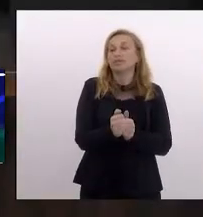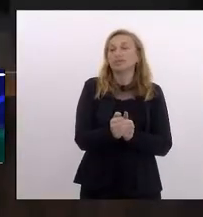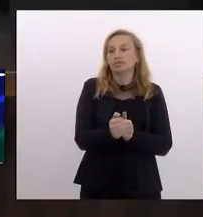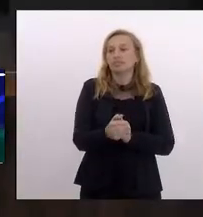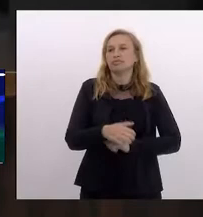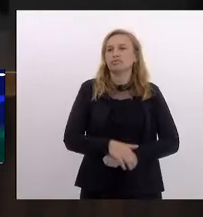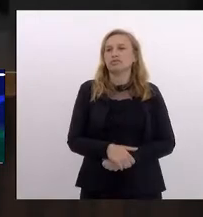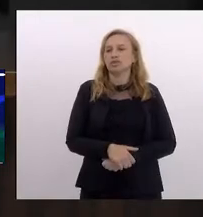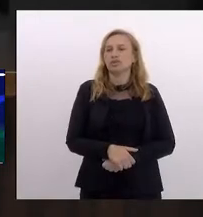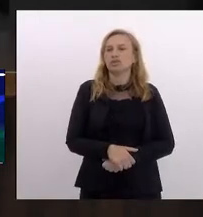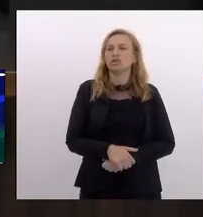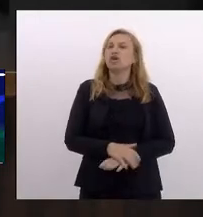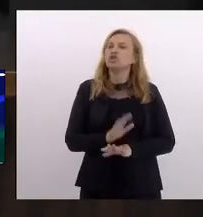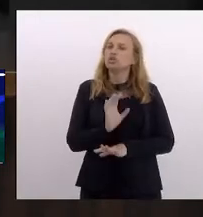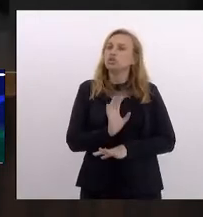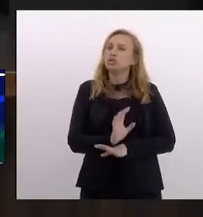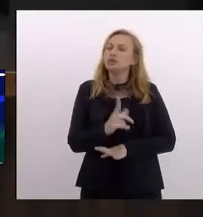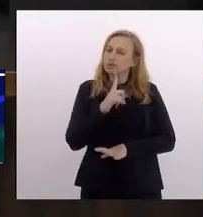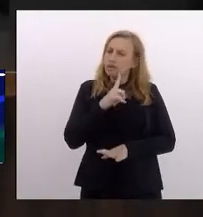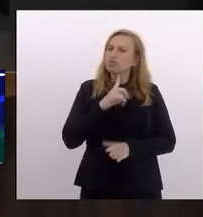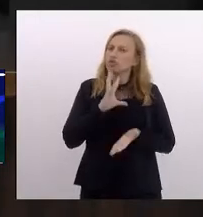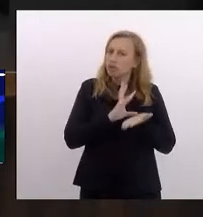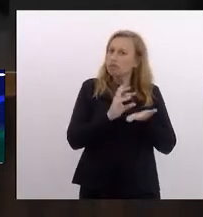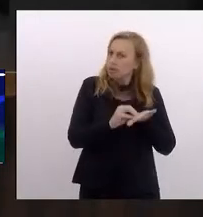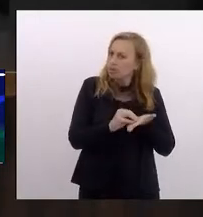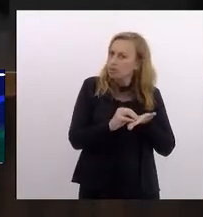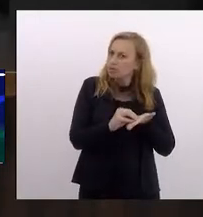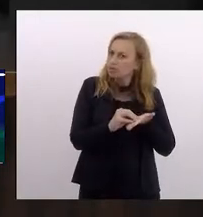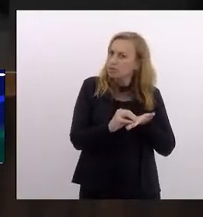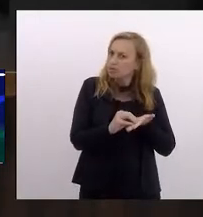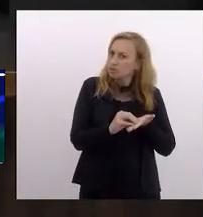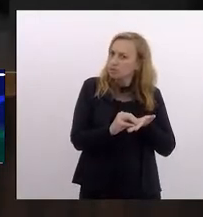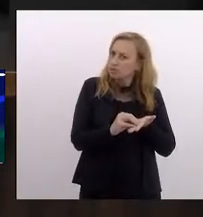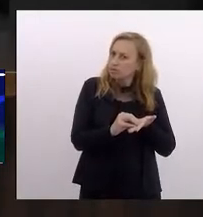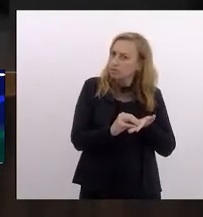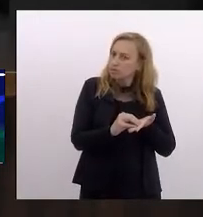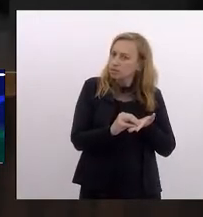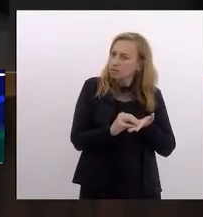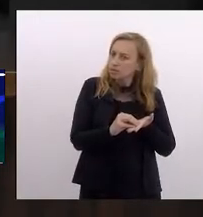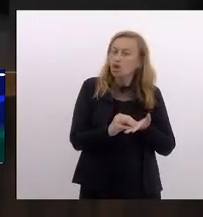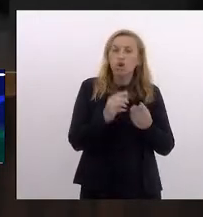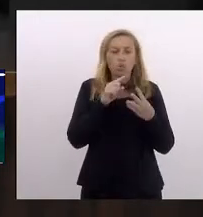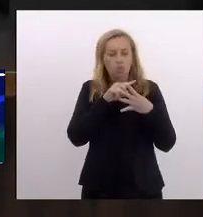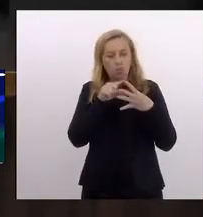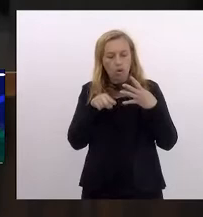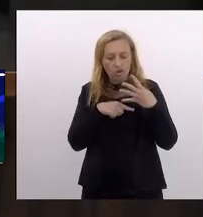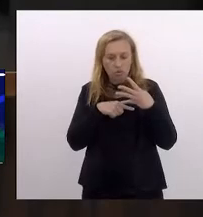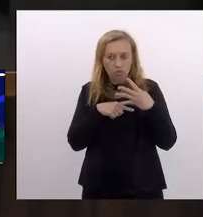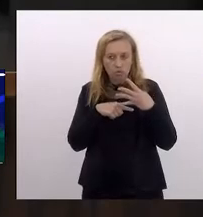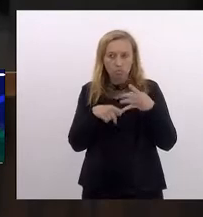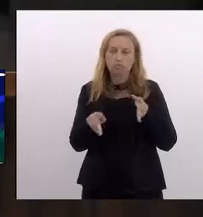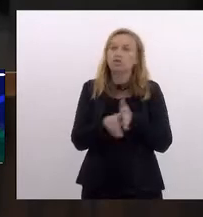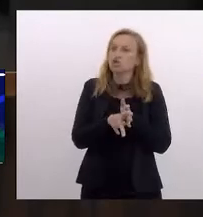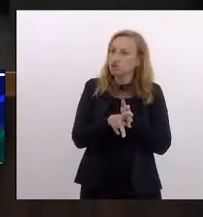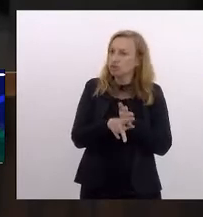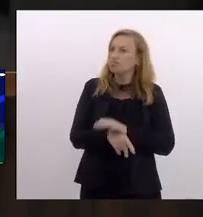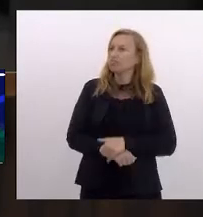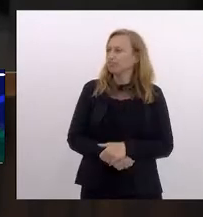a minha vida presente por favor mas ainda temos na pauta a quatro projetos